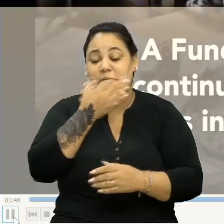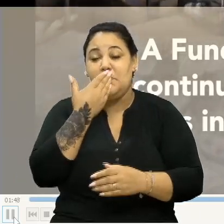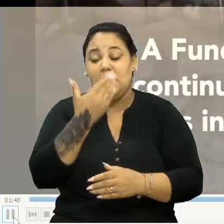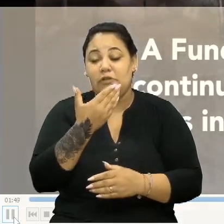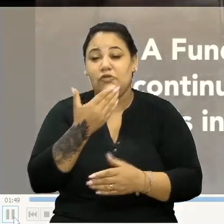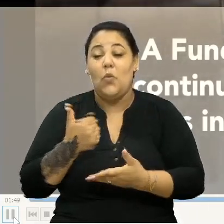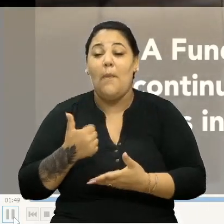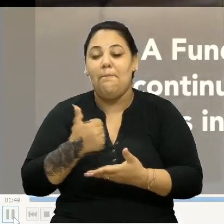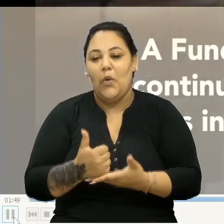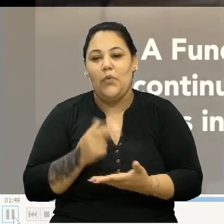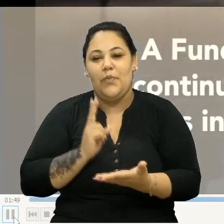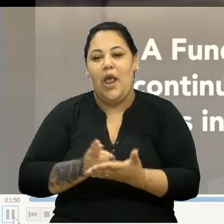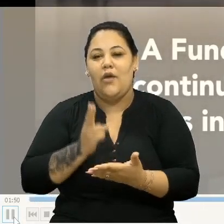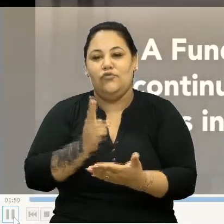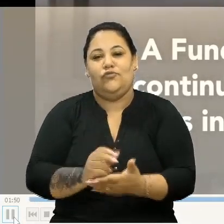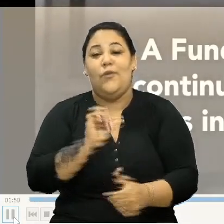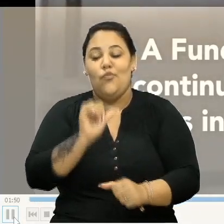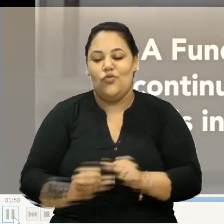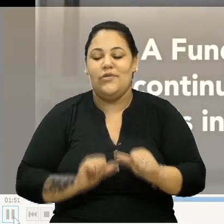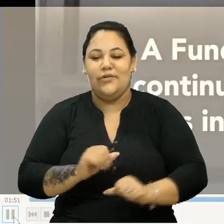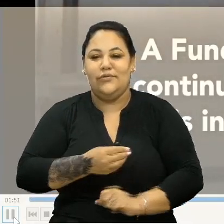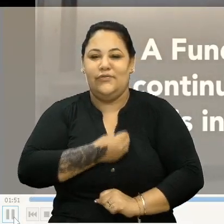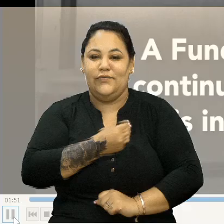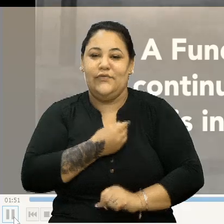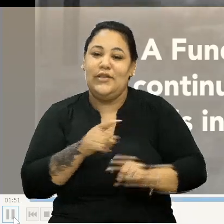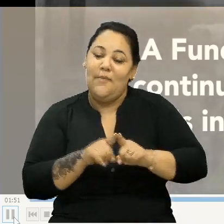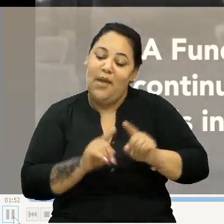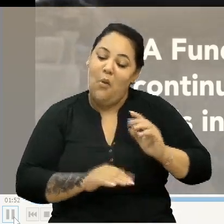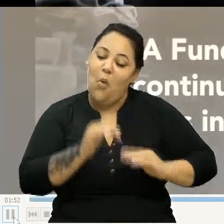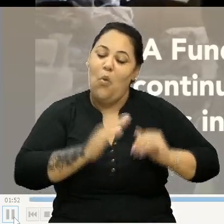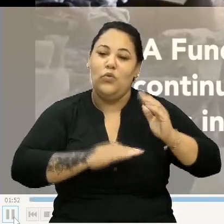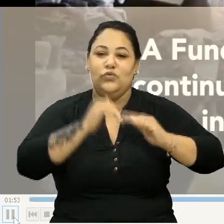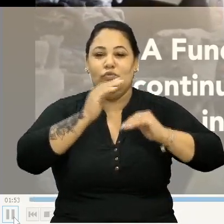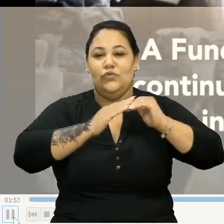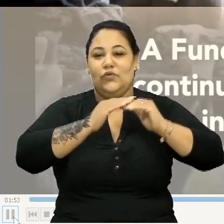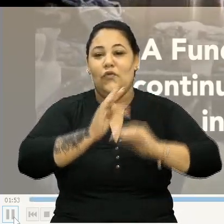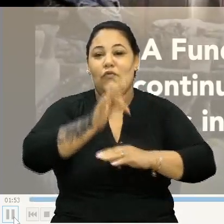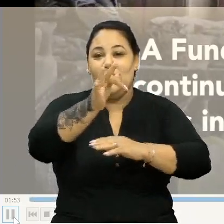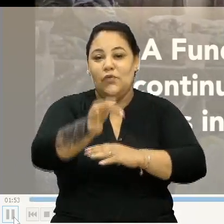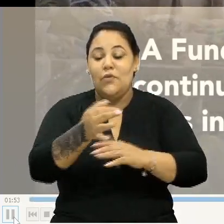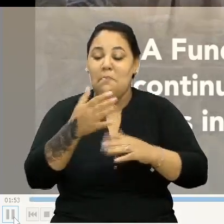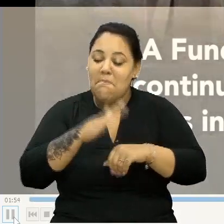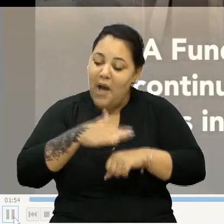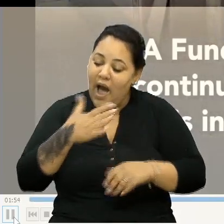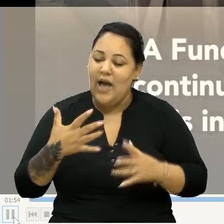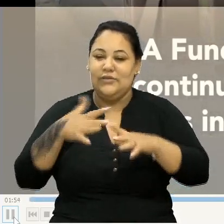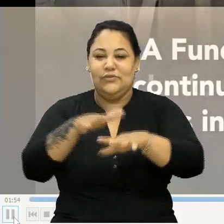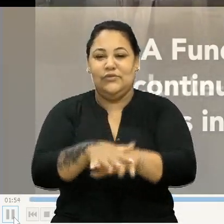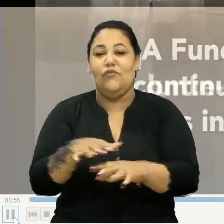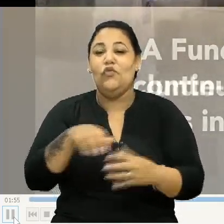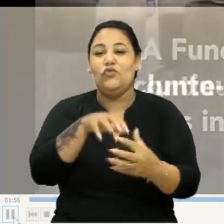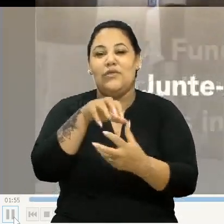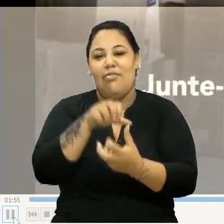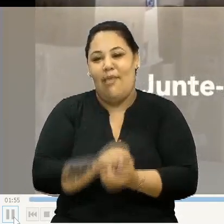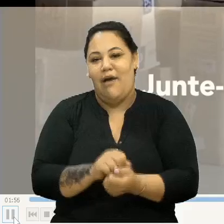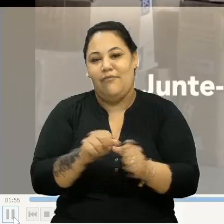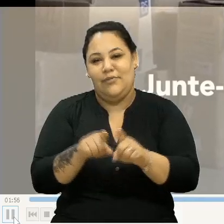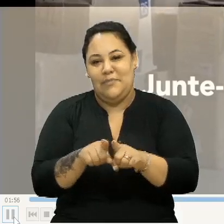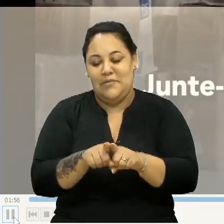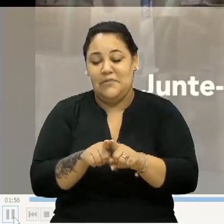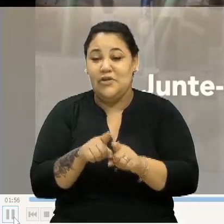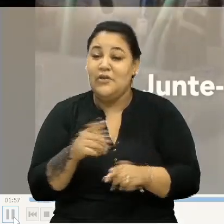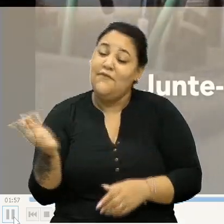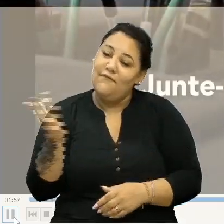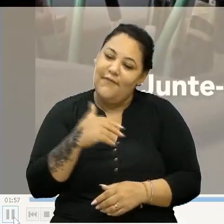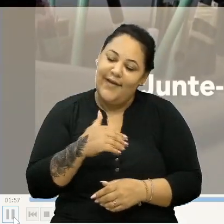continuar transformando vidas e construindo um futuro mais inclusivo e sustentável. Junte-se